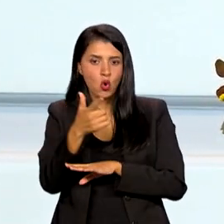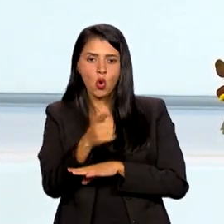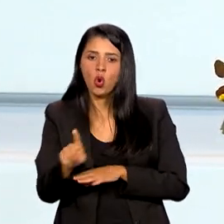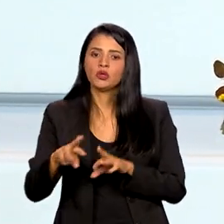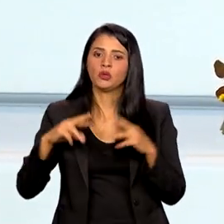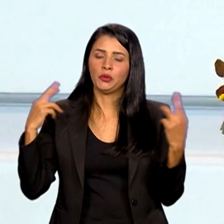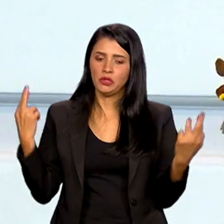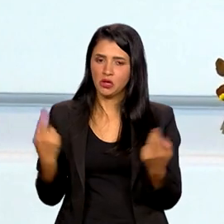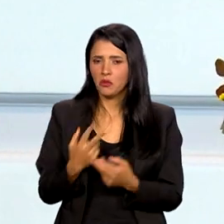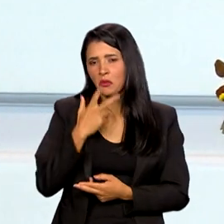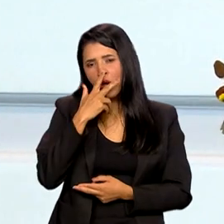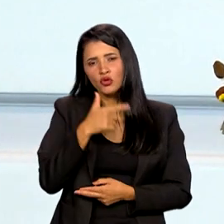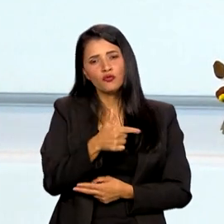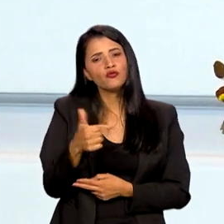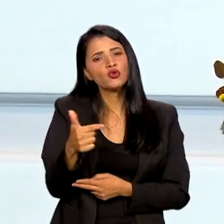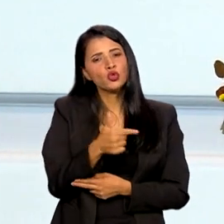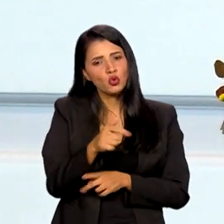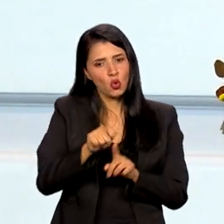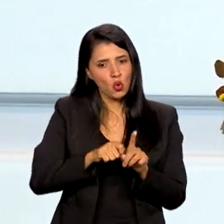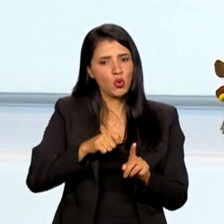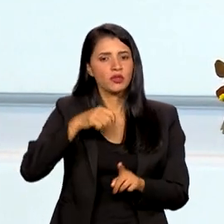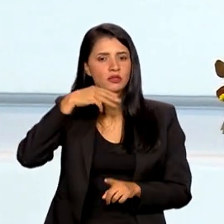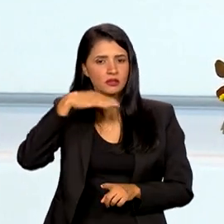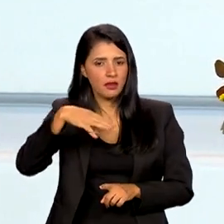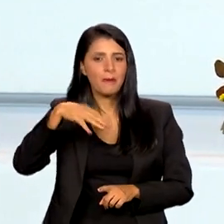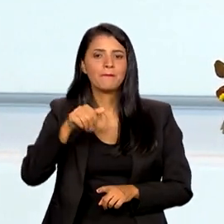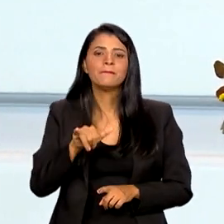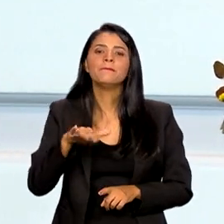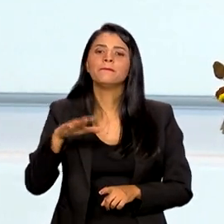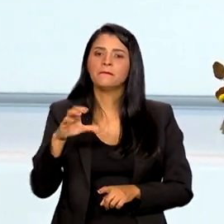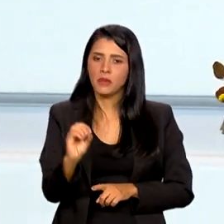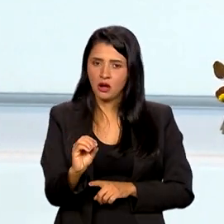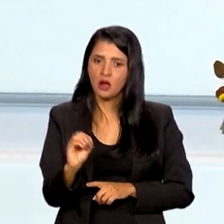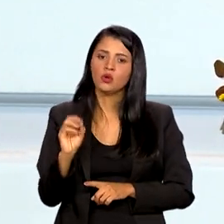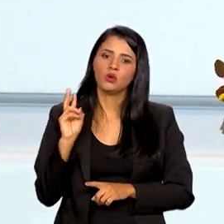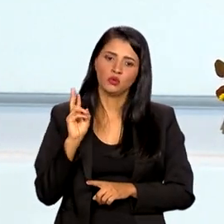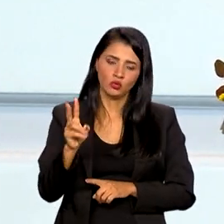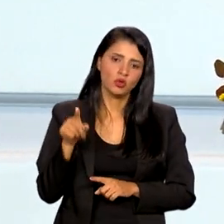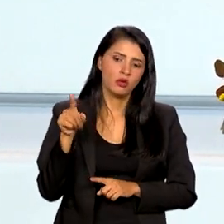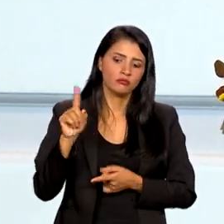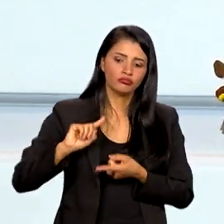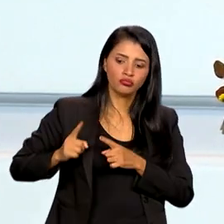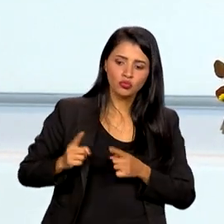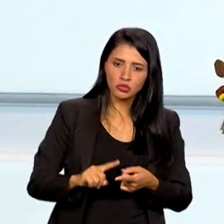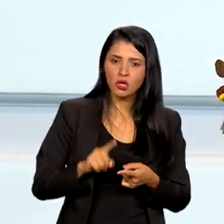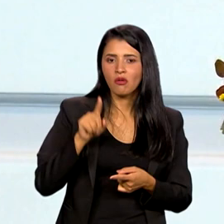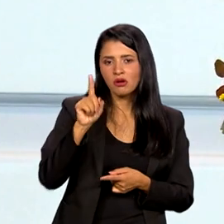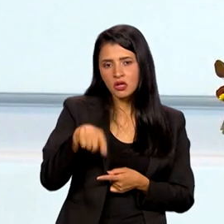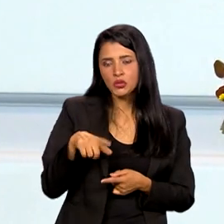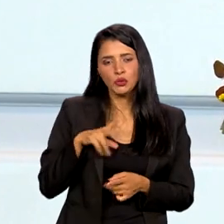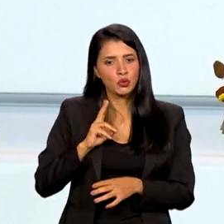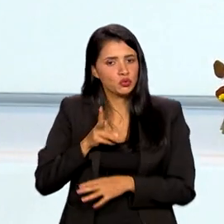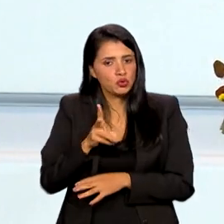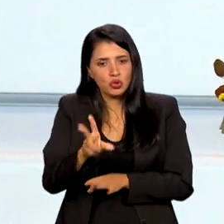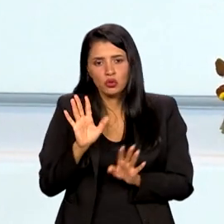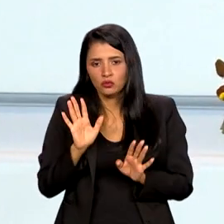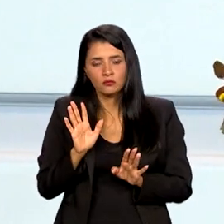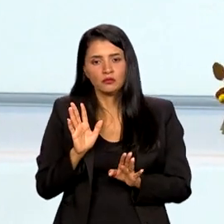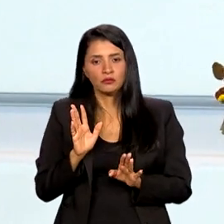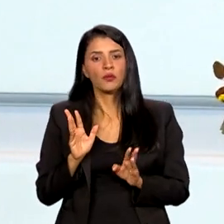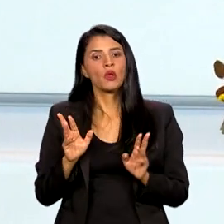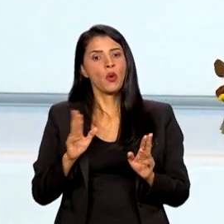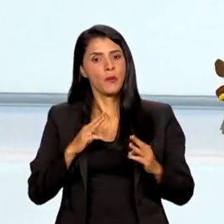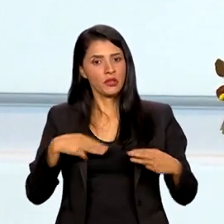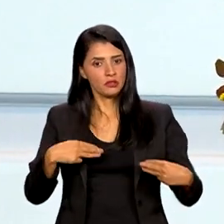dia 20, se não me engano, 22 de maio, né, para prosseguir na negociação. Esse é um processo contínuo. O Ministério das